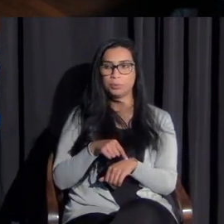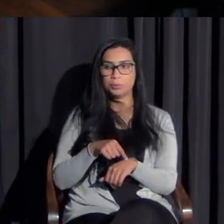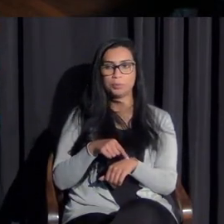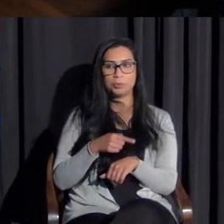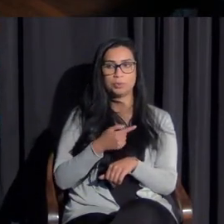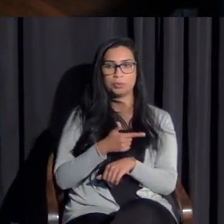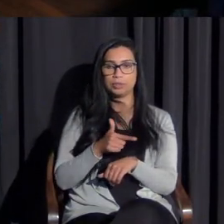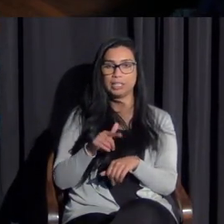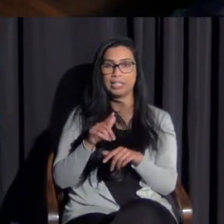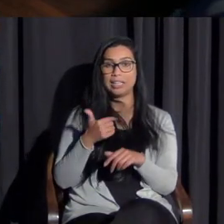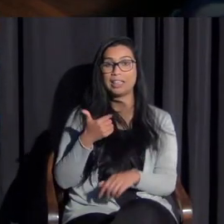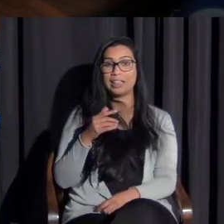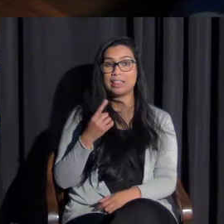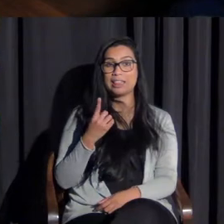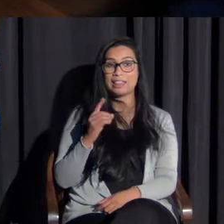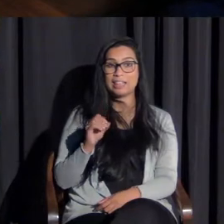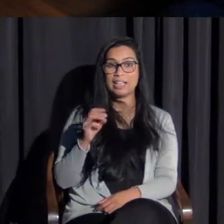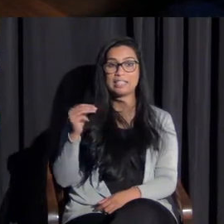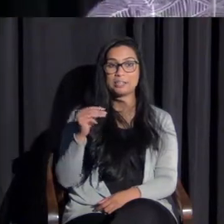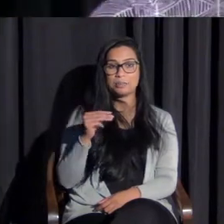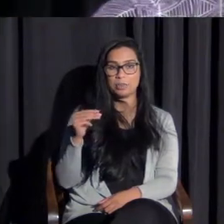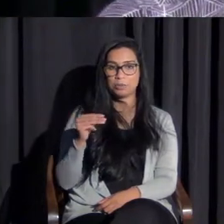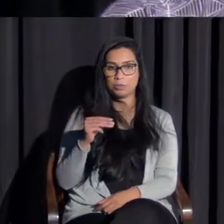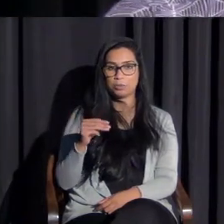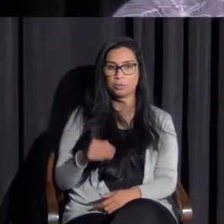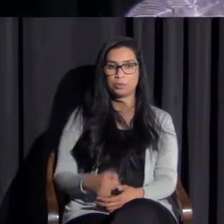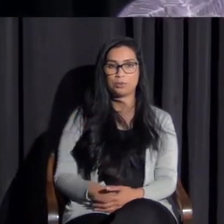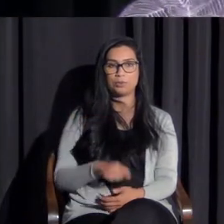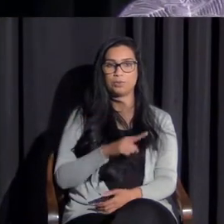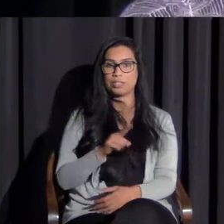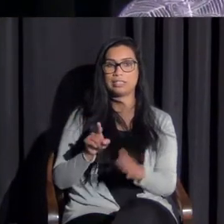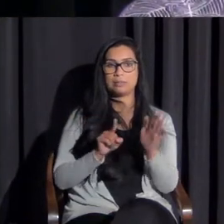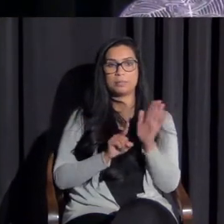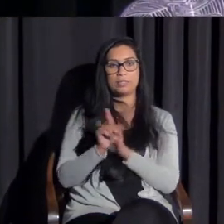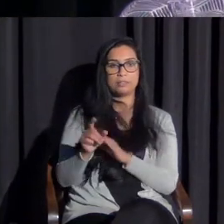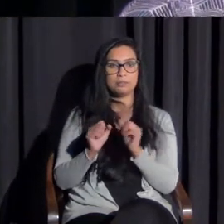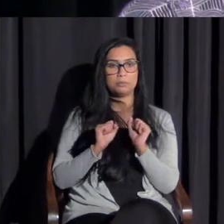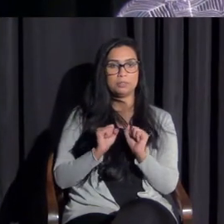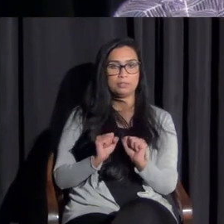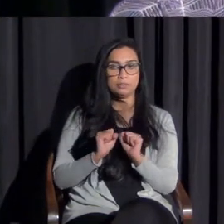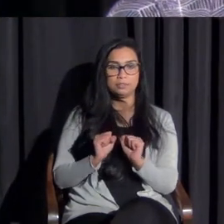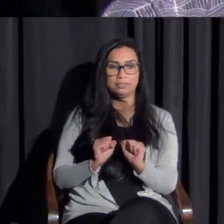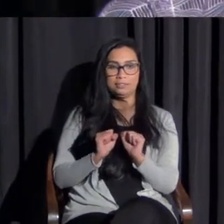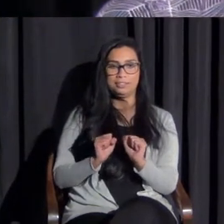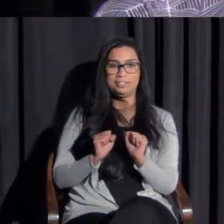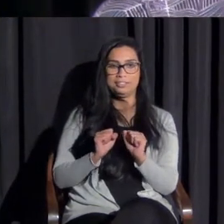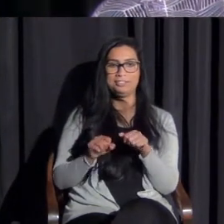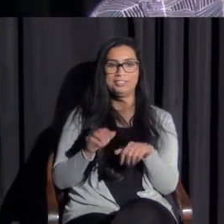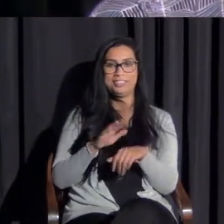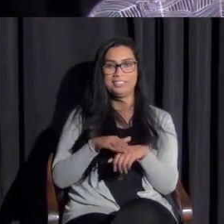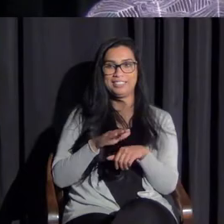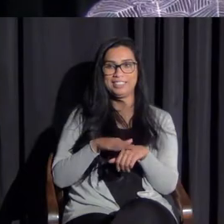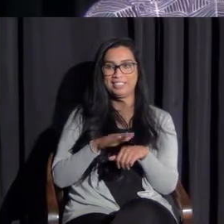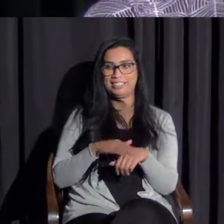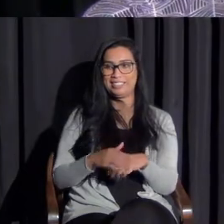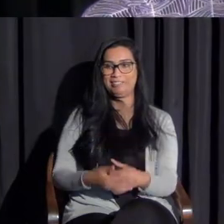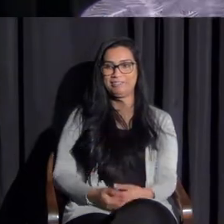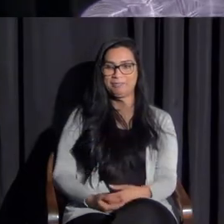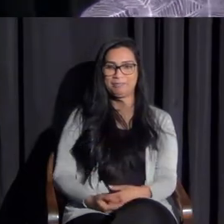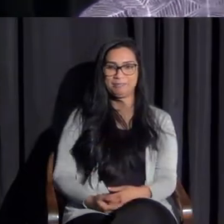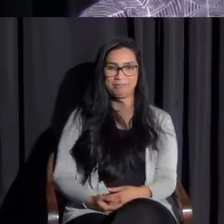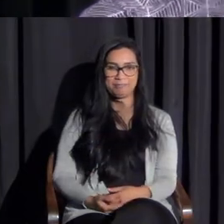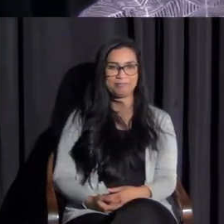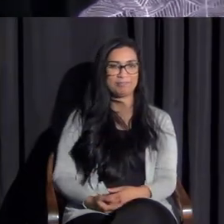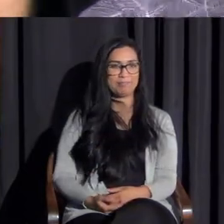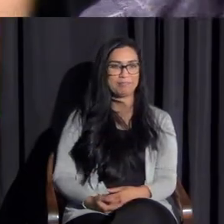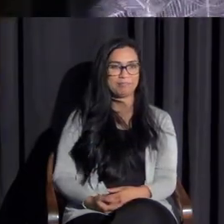fechar, 10 minutinhos. Então, se alguém quiser lançar uma perguntinha aqui, a gente pega essa pergunta, pega esse passarinho